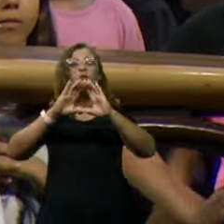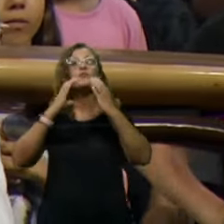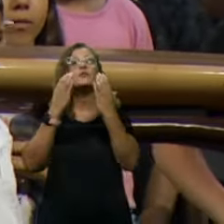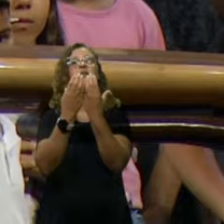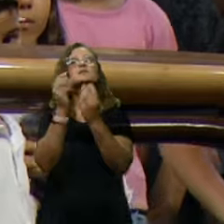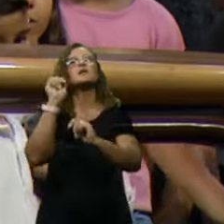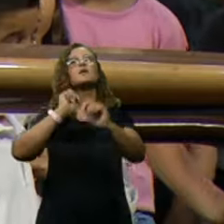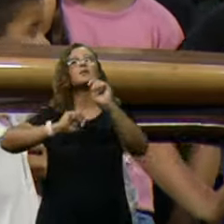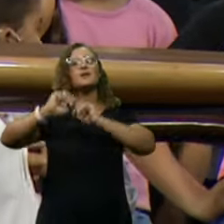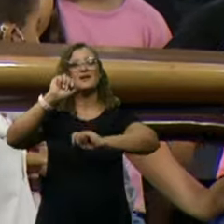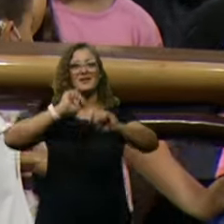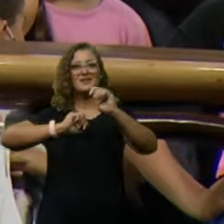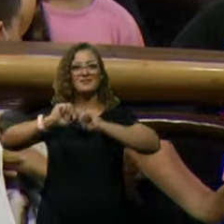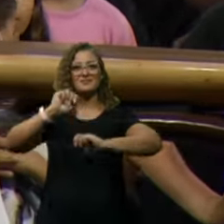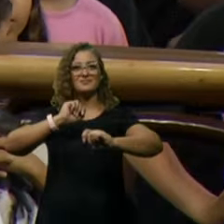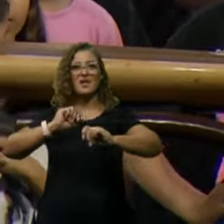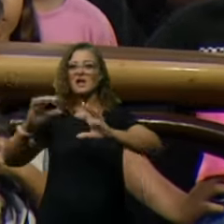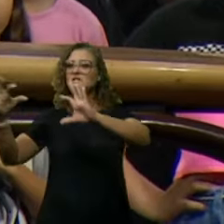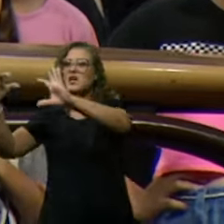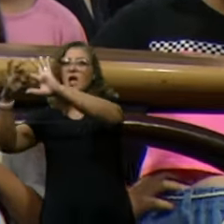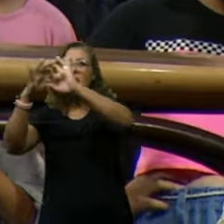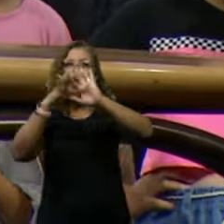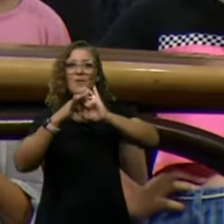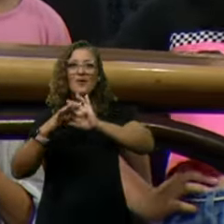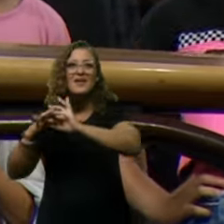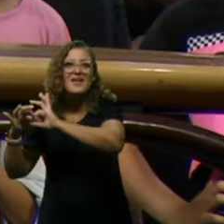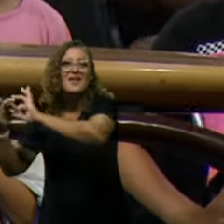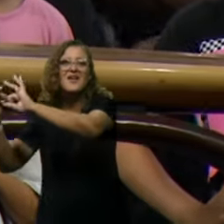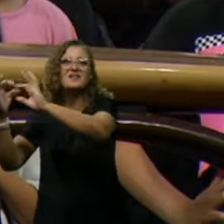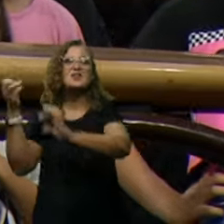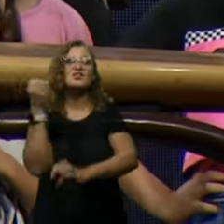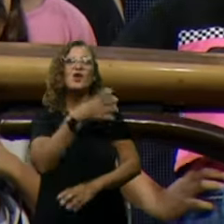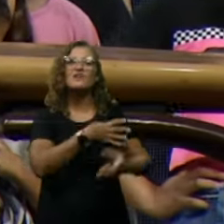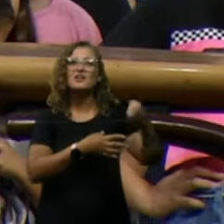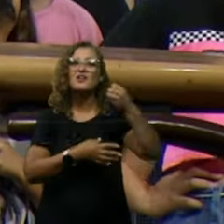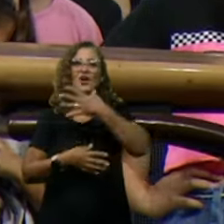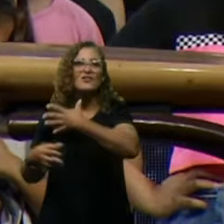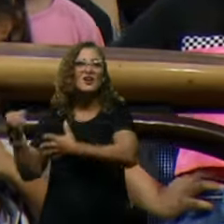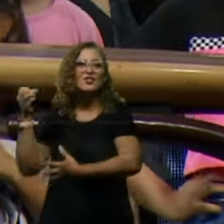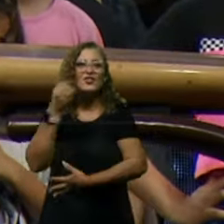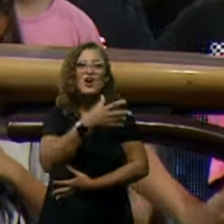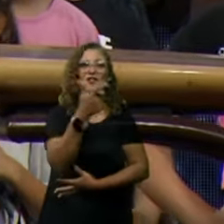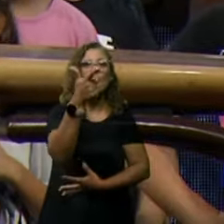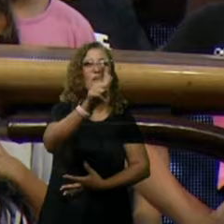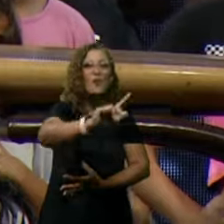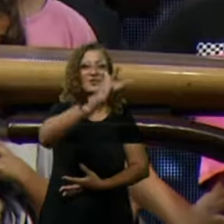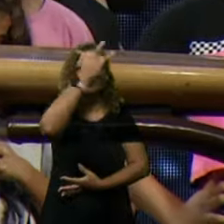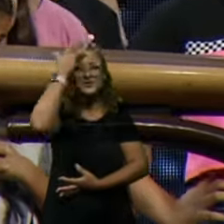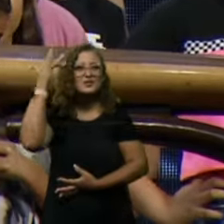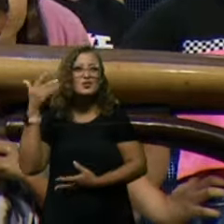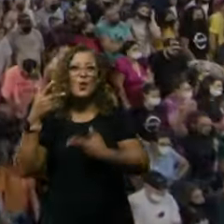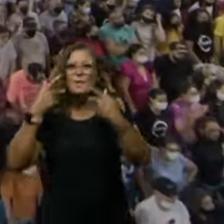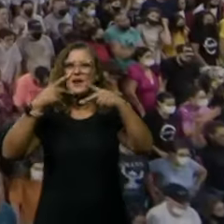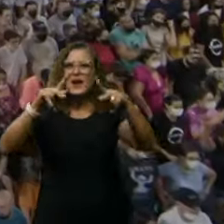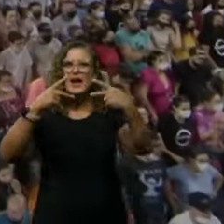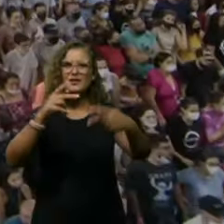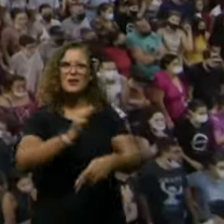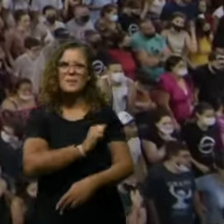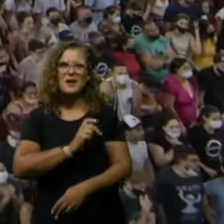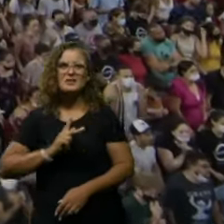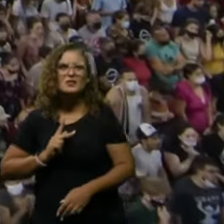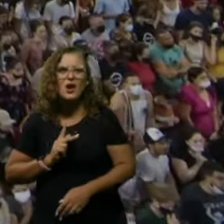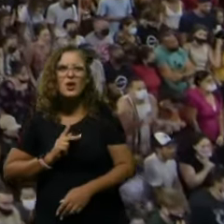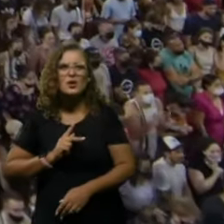construir pontes com outros servos de Deus que estão servindo alguém sejam eles de que domina a